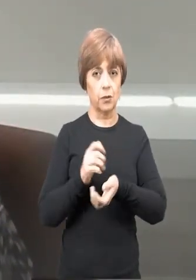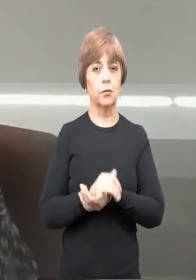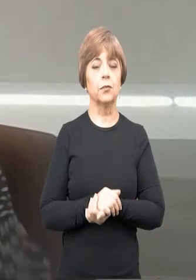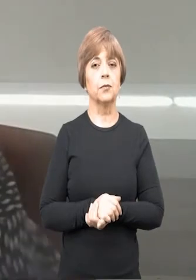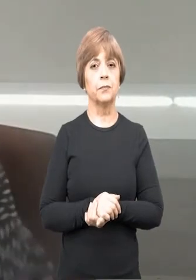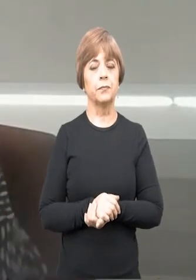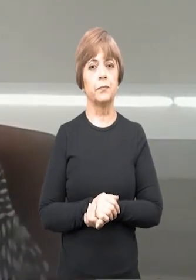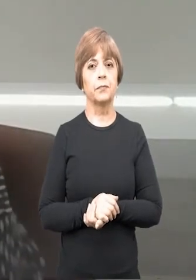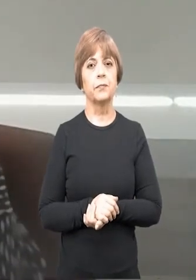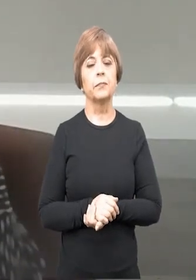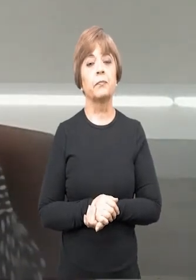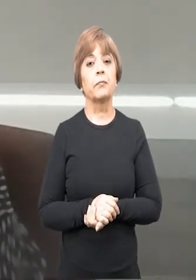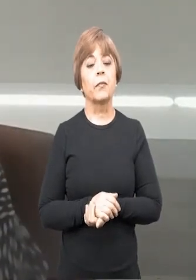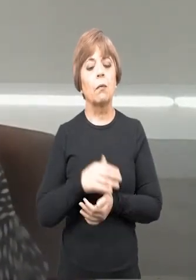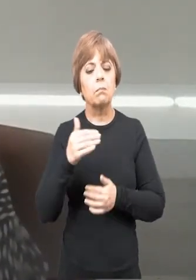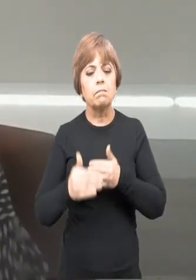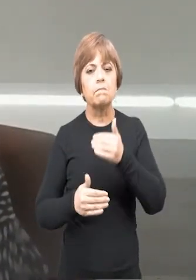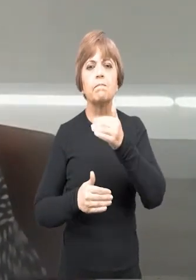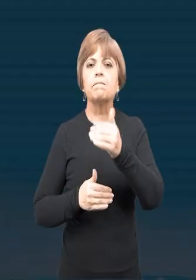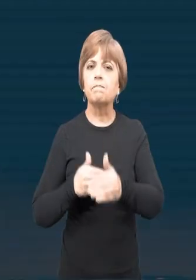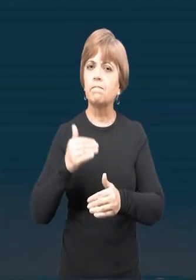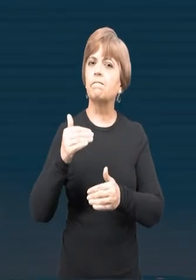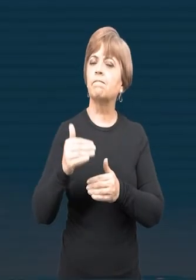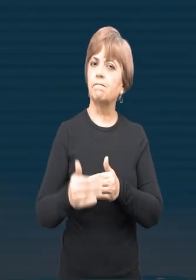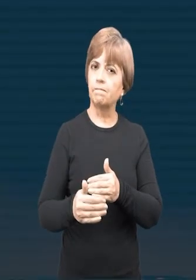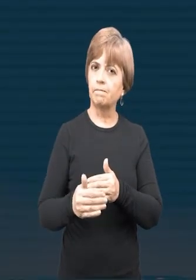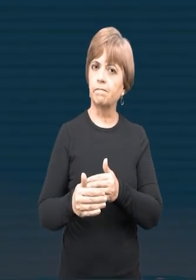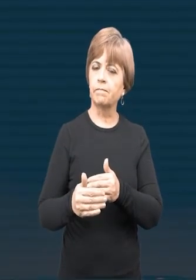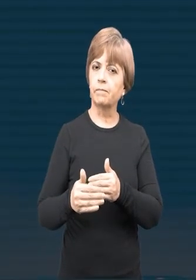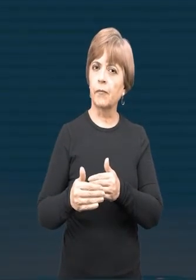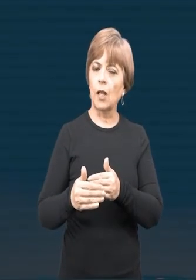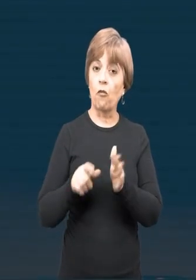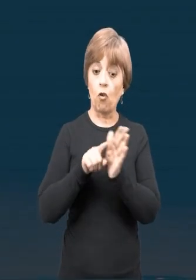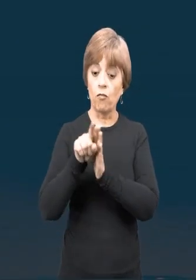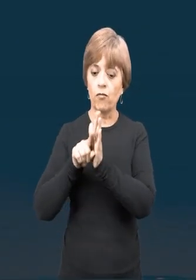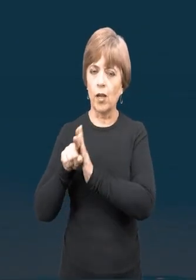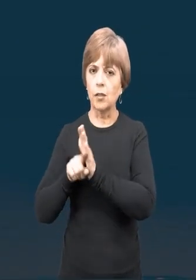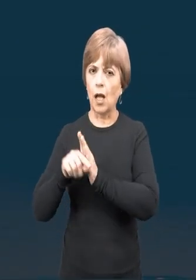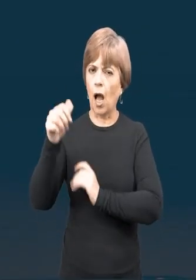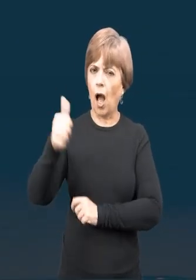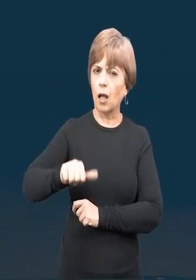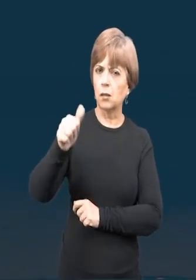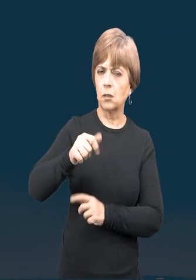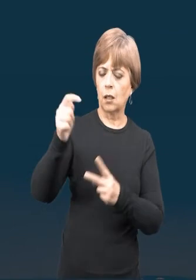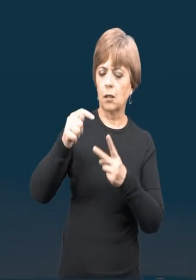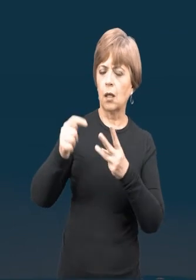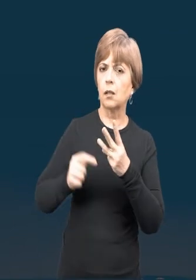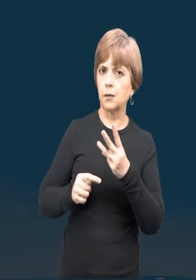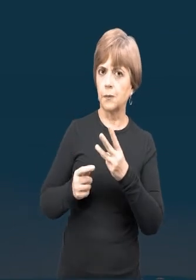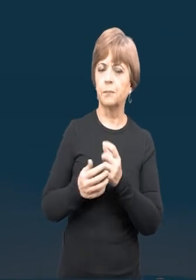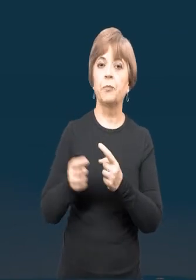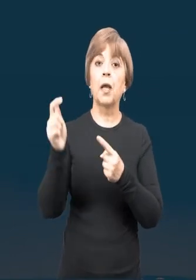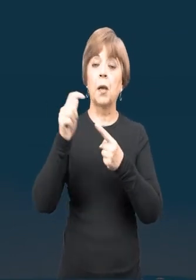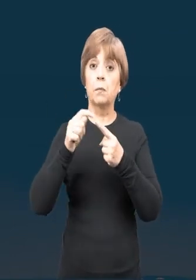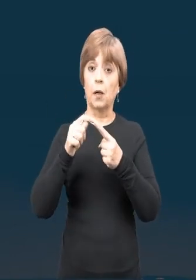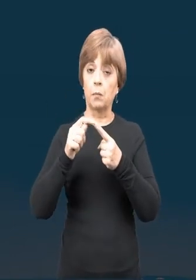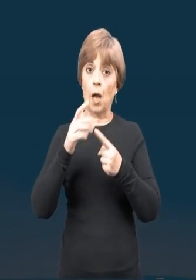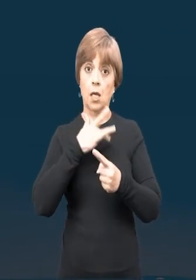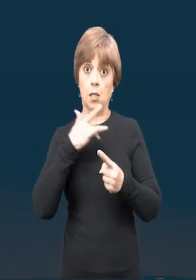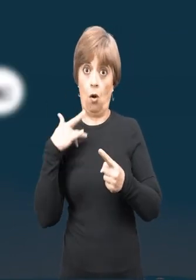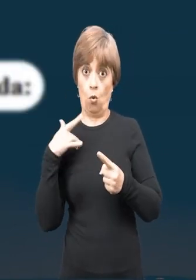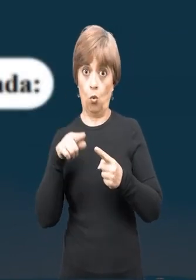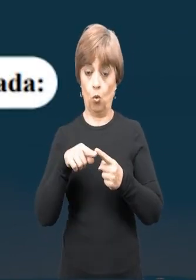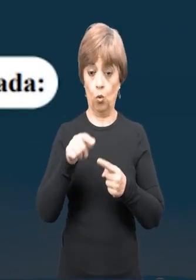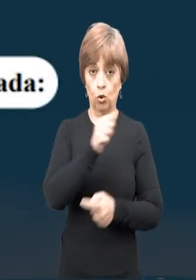dizendo, foram investigados, analisados 3 eixos, quais sejam a questão da saúde dos